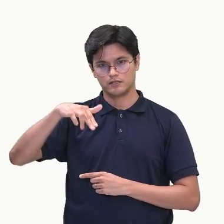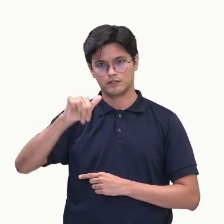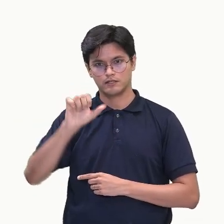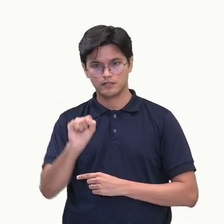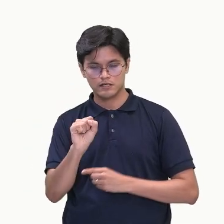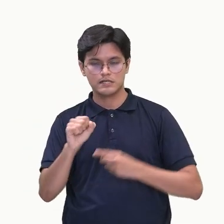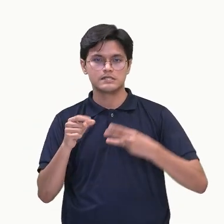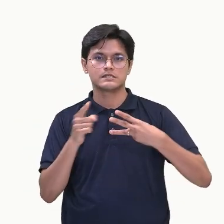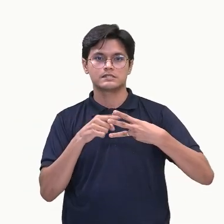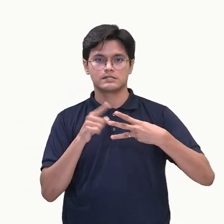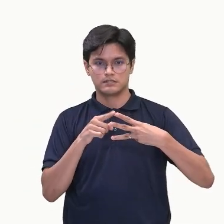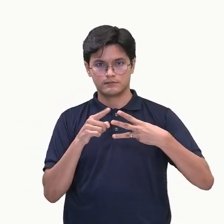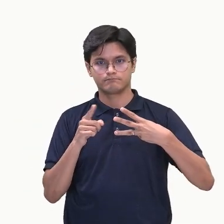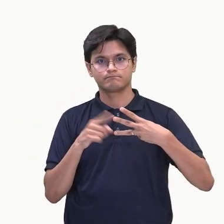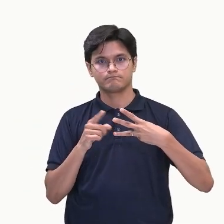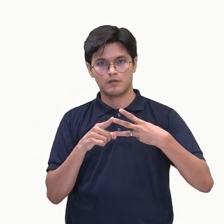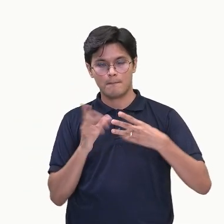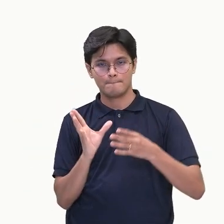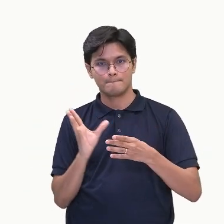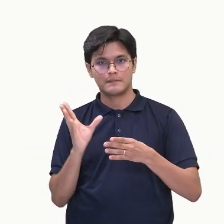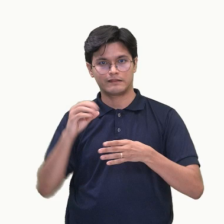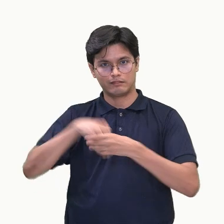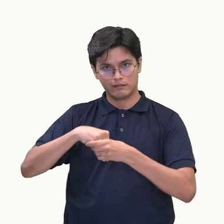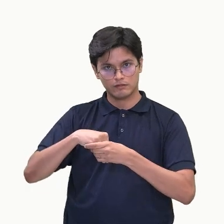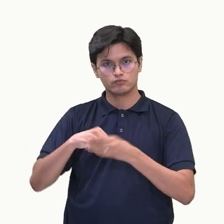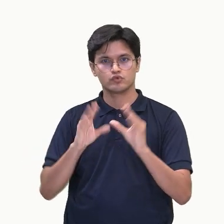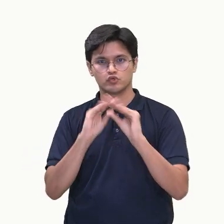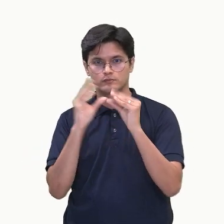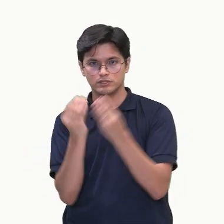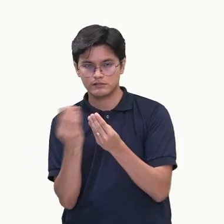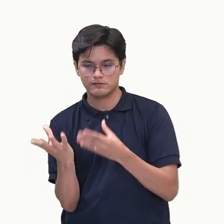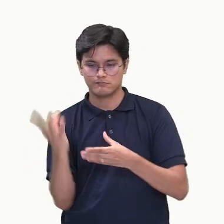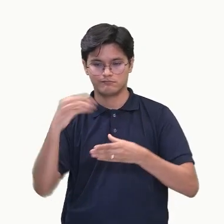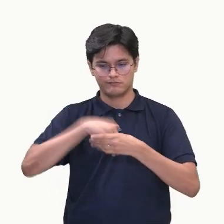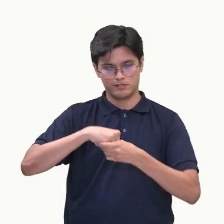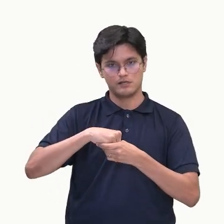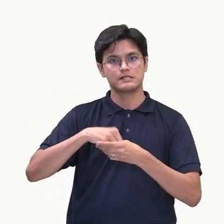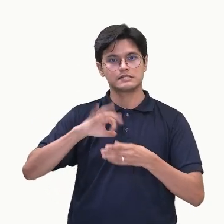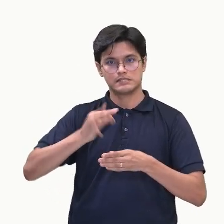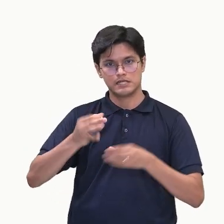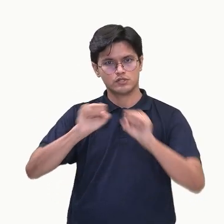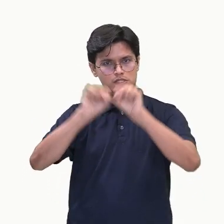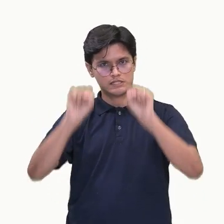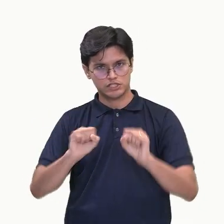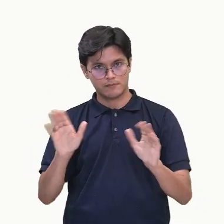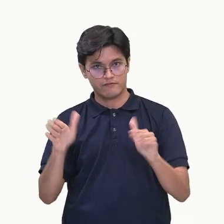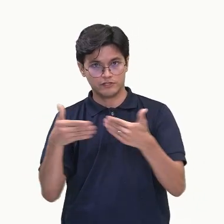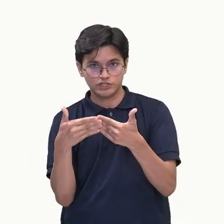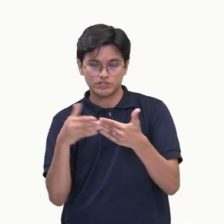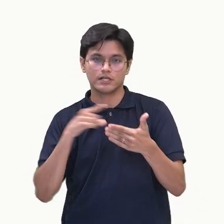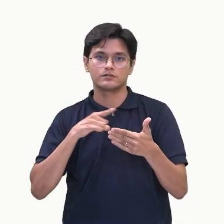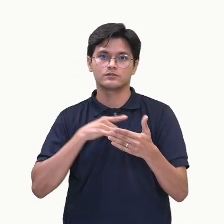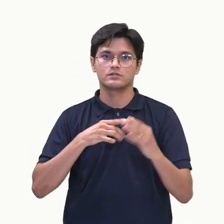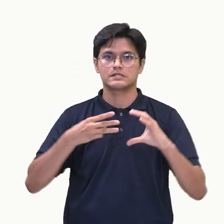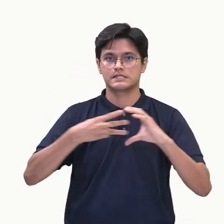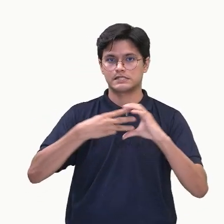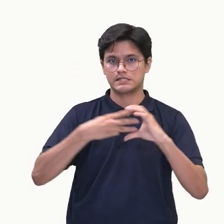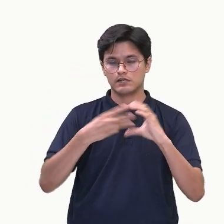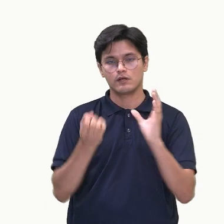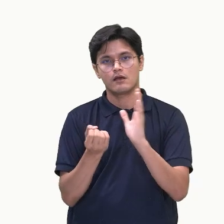liberadas, olha aí a seta, para dentro. Observa que ela é um esquema aqui, ó, fechado, e a célula está produzindo, a glândula está